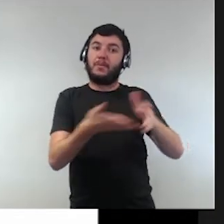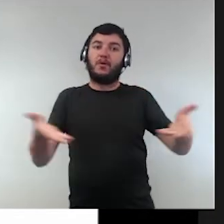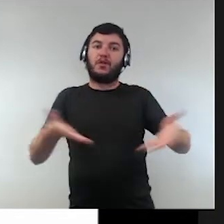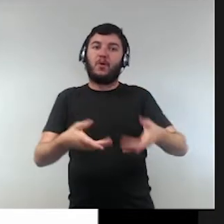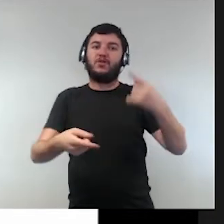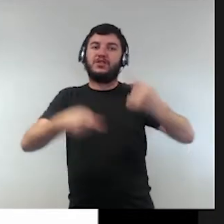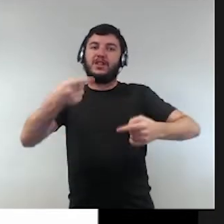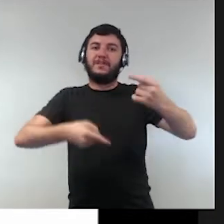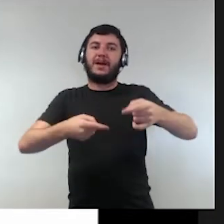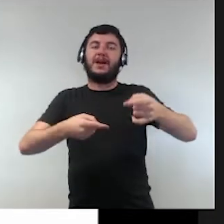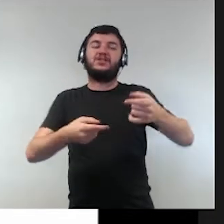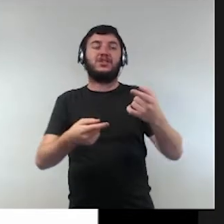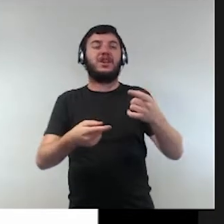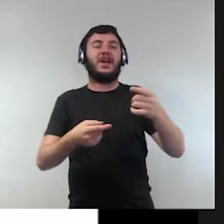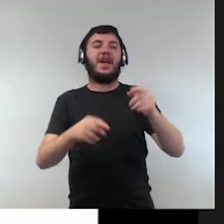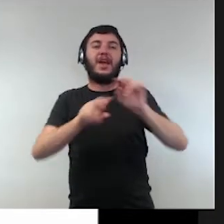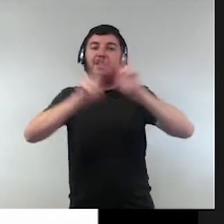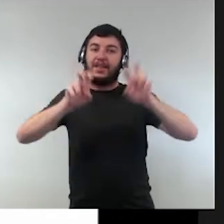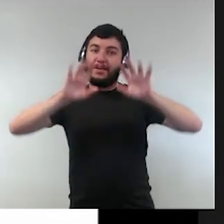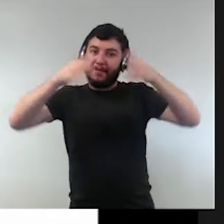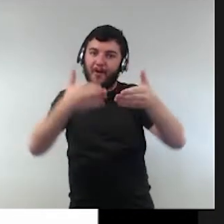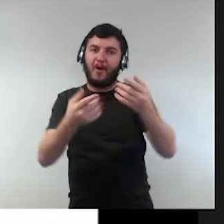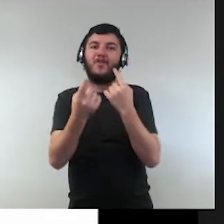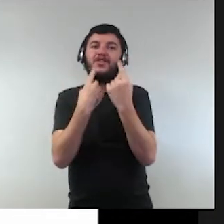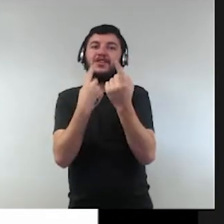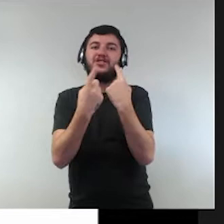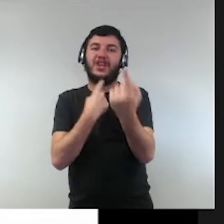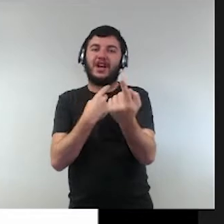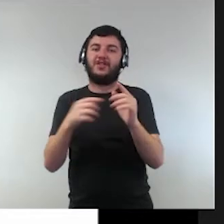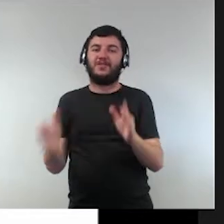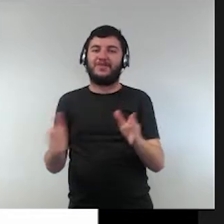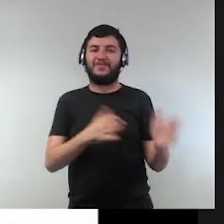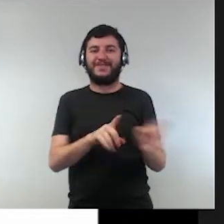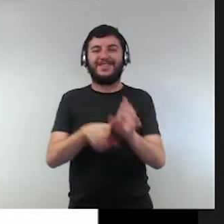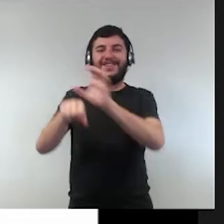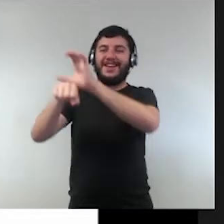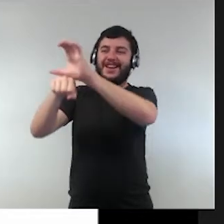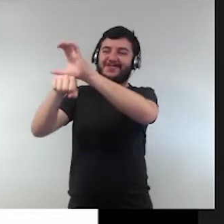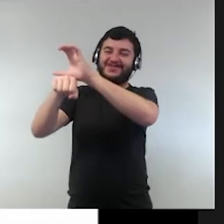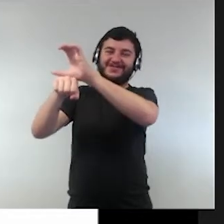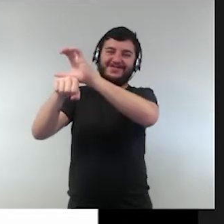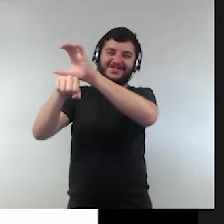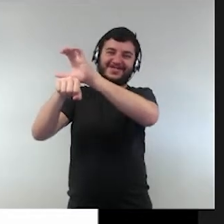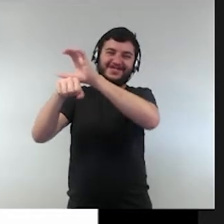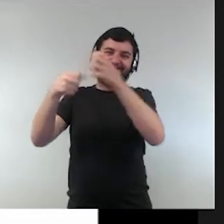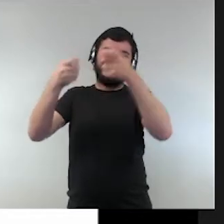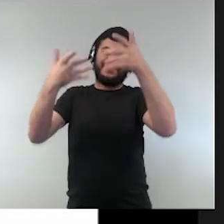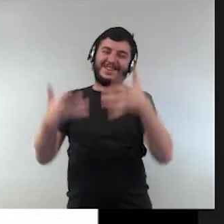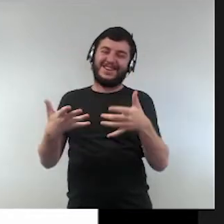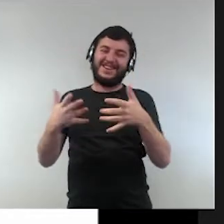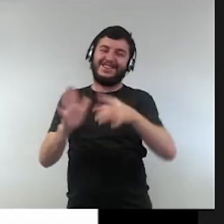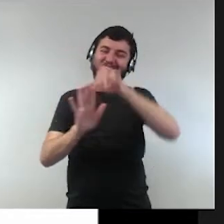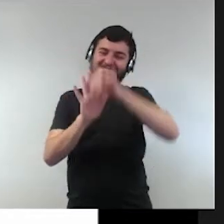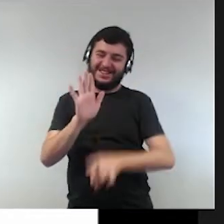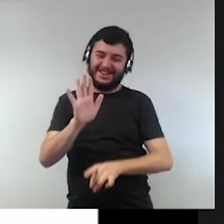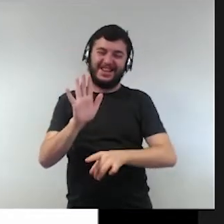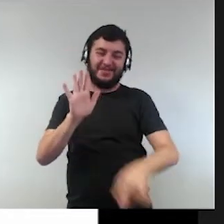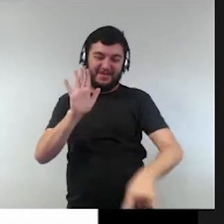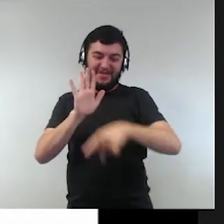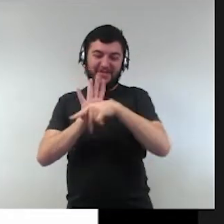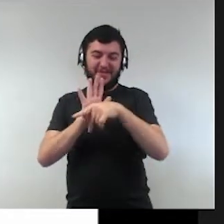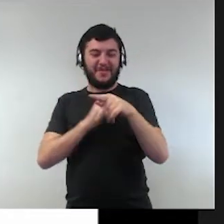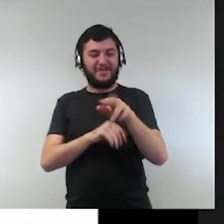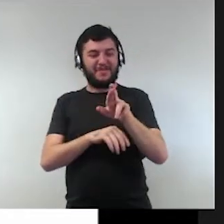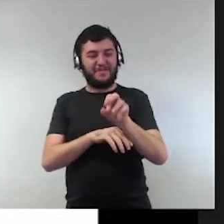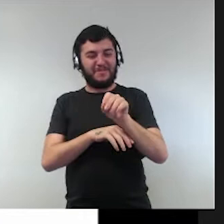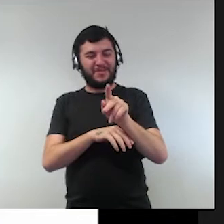nossa conversa hoje aqui. A Constituição Federal, né, ela define lá o direito de propriedade, né, e os animais estão